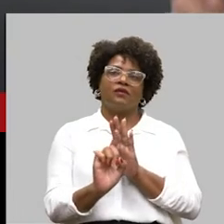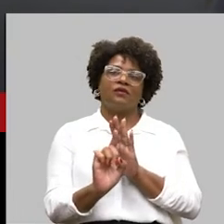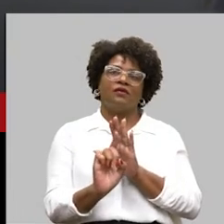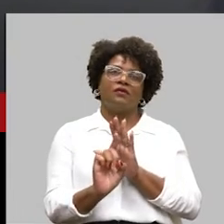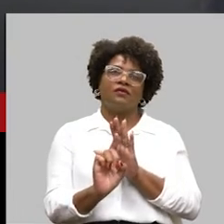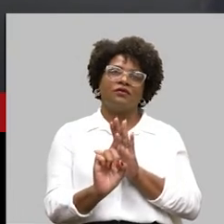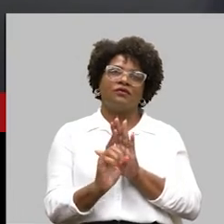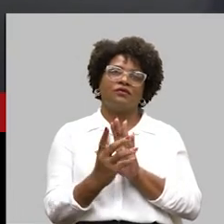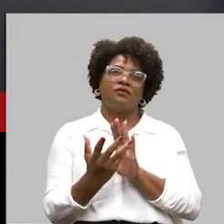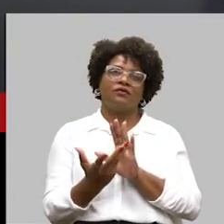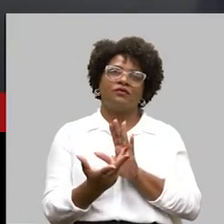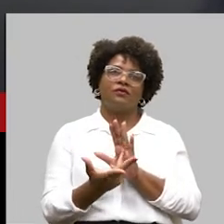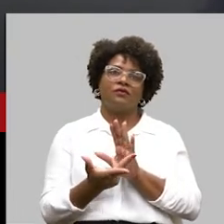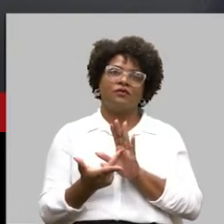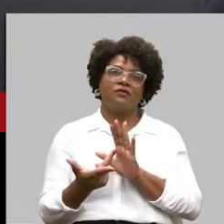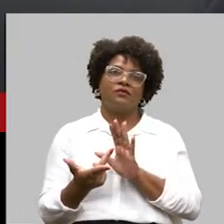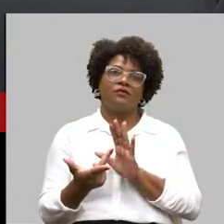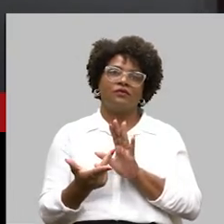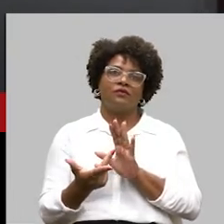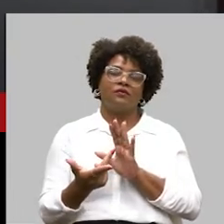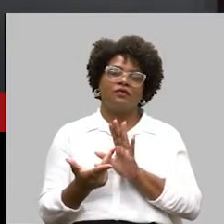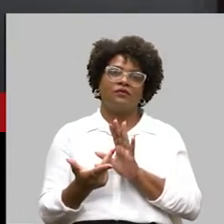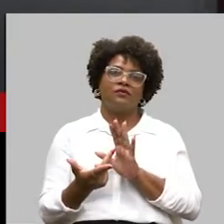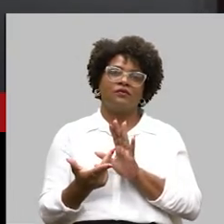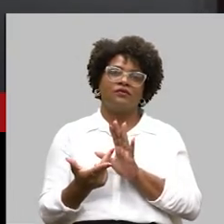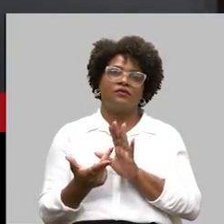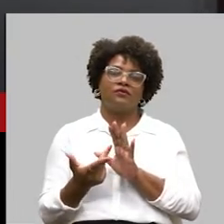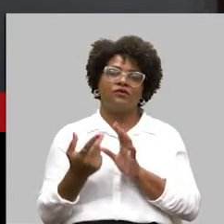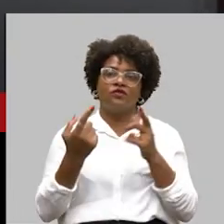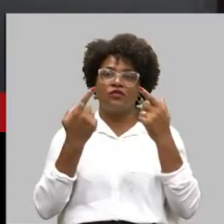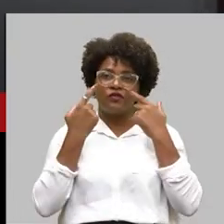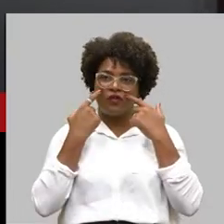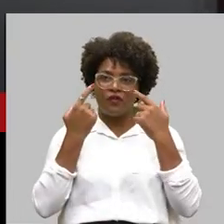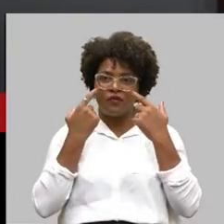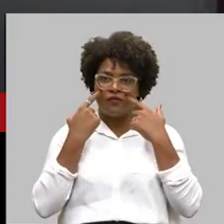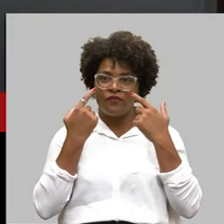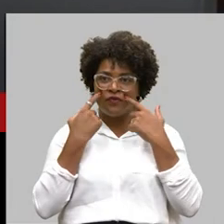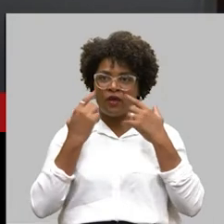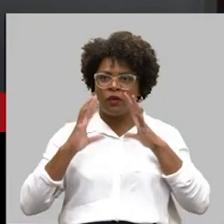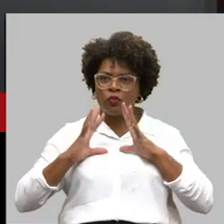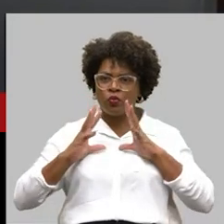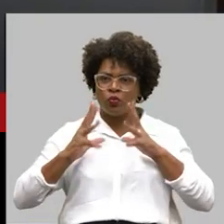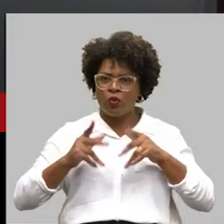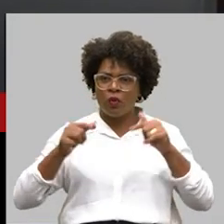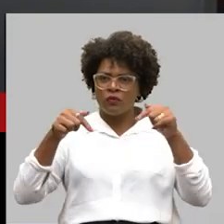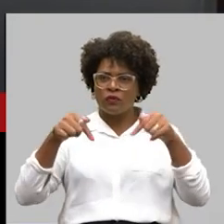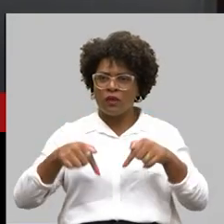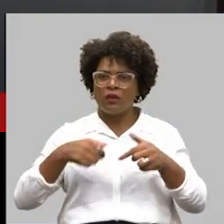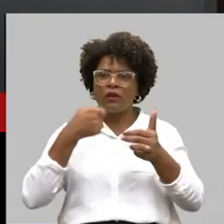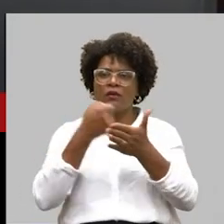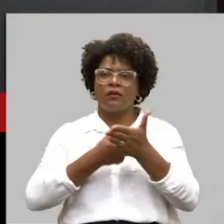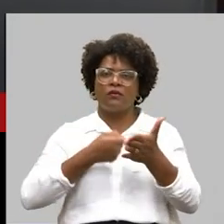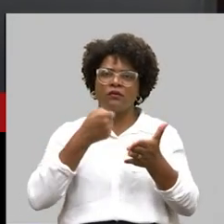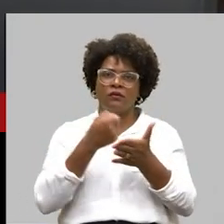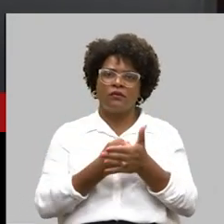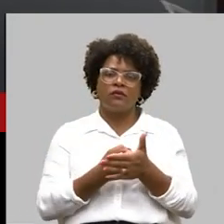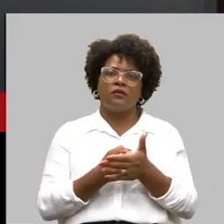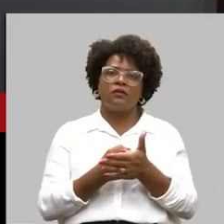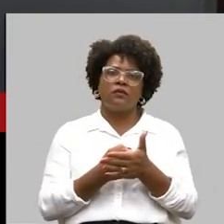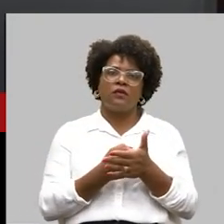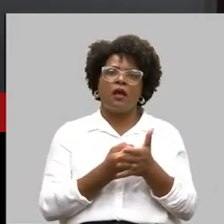de de escutar né essas vozes que ao